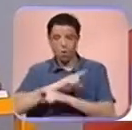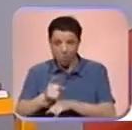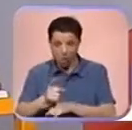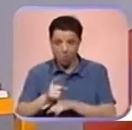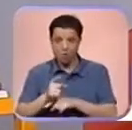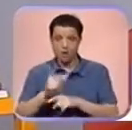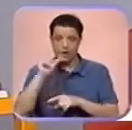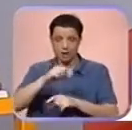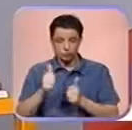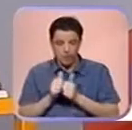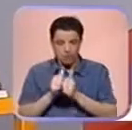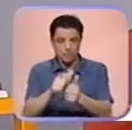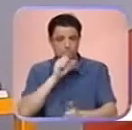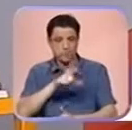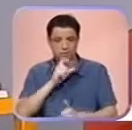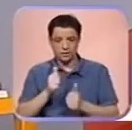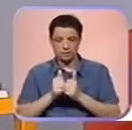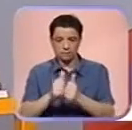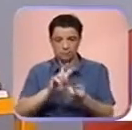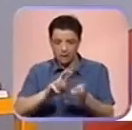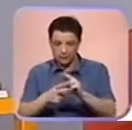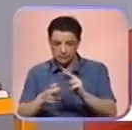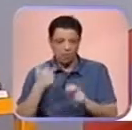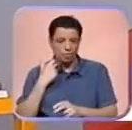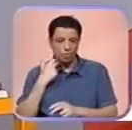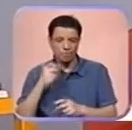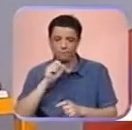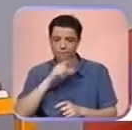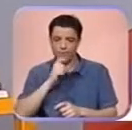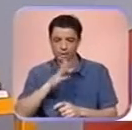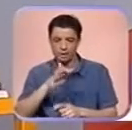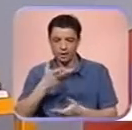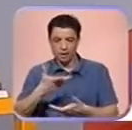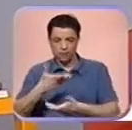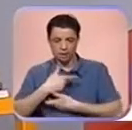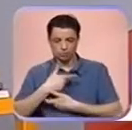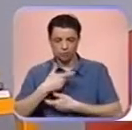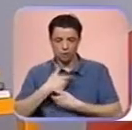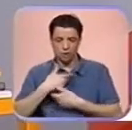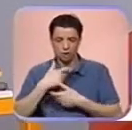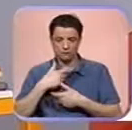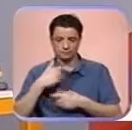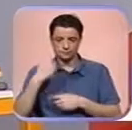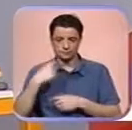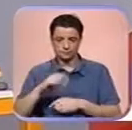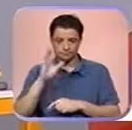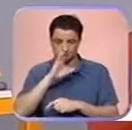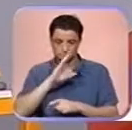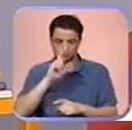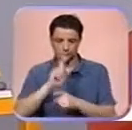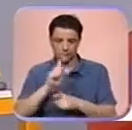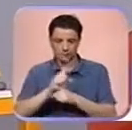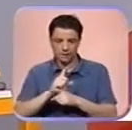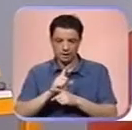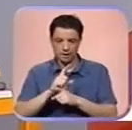permite acompanhar, num doente que tem uma alteração pequenina, ele próprio também pode nos ajudar com a sua autovigilância a acompanhar se está na mesma ou se está a